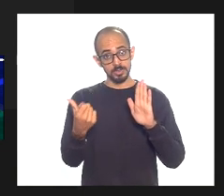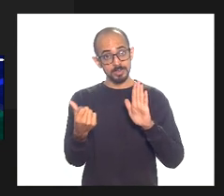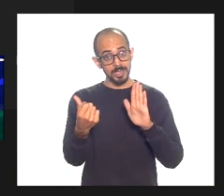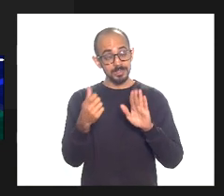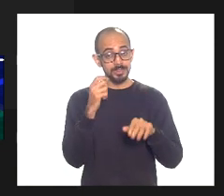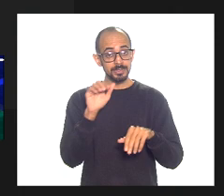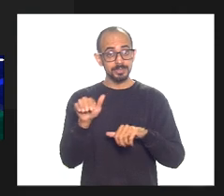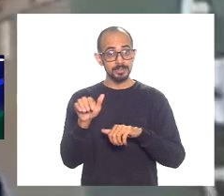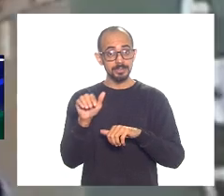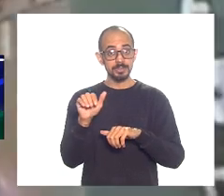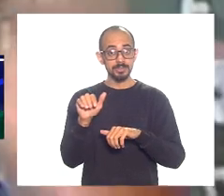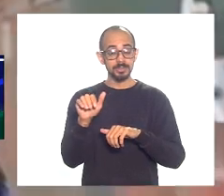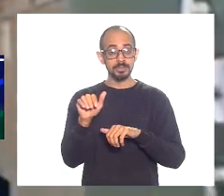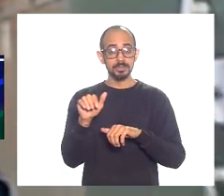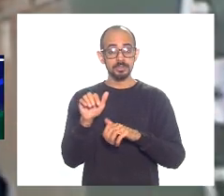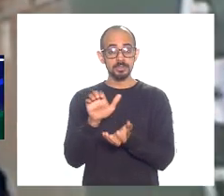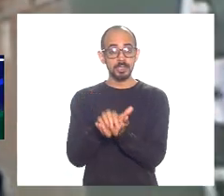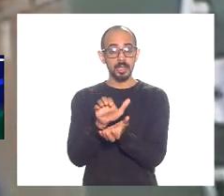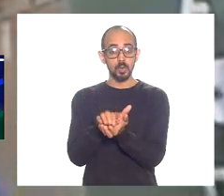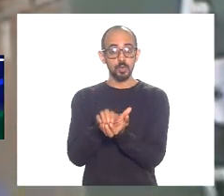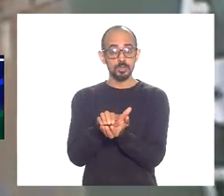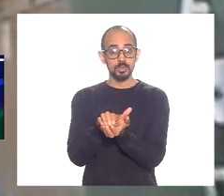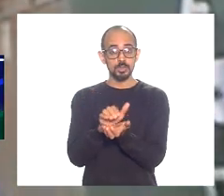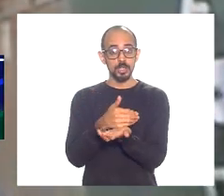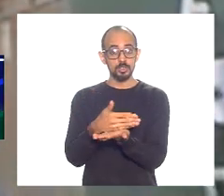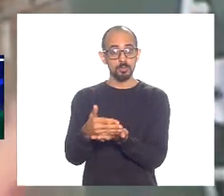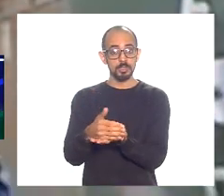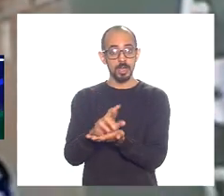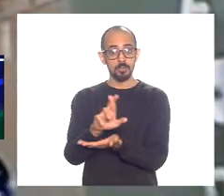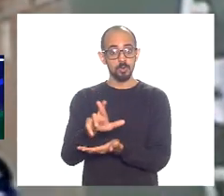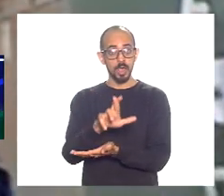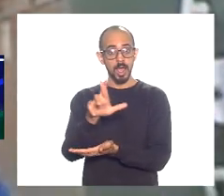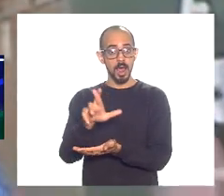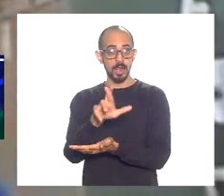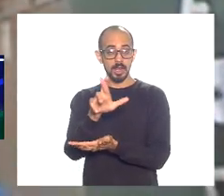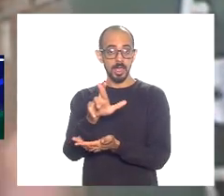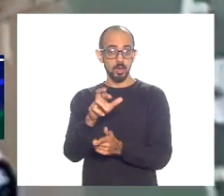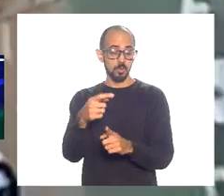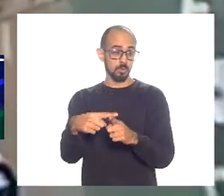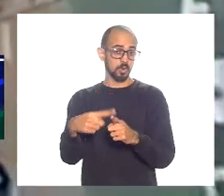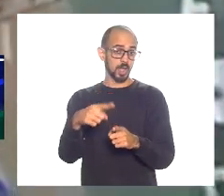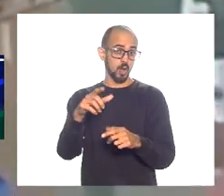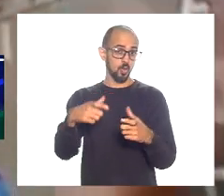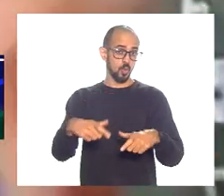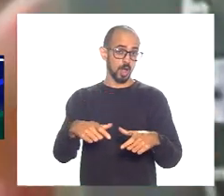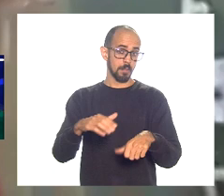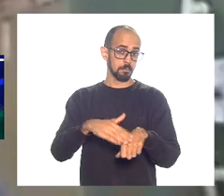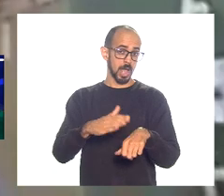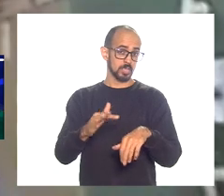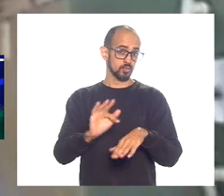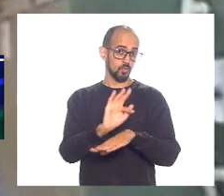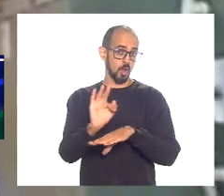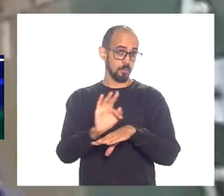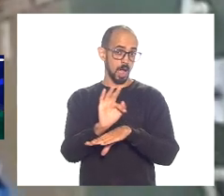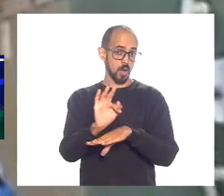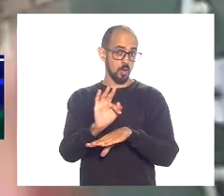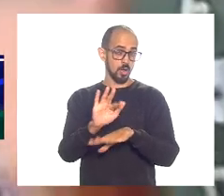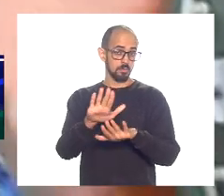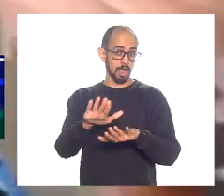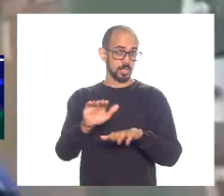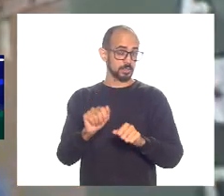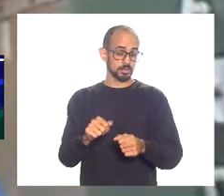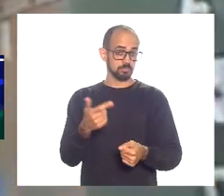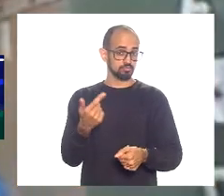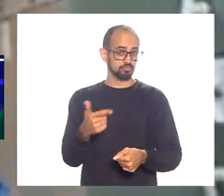Cruz. Eles começaram por Realengo, que Realengo é uma área mais formal, cobram água e esgoto da população e a população tem esgoto. Então,